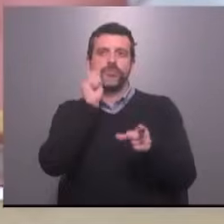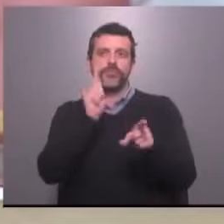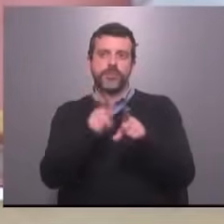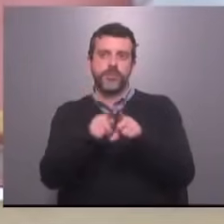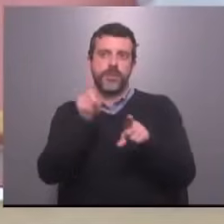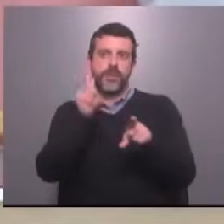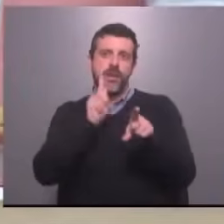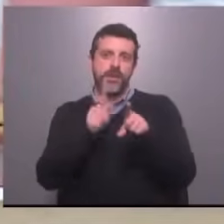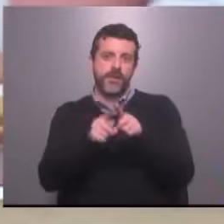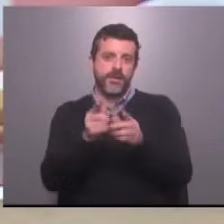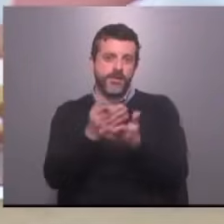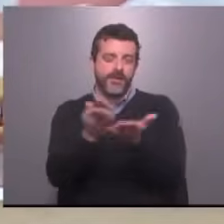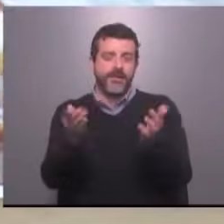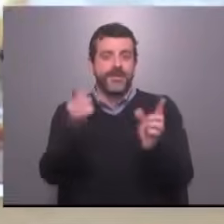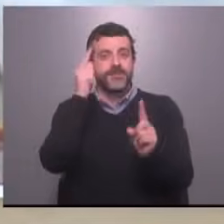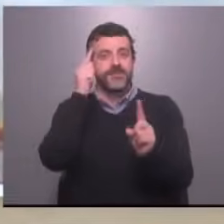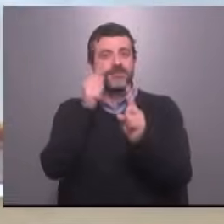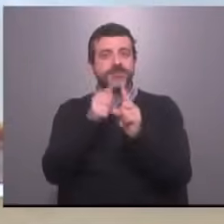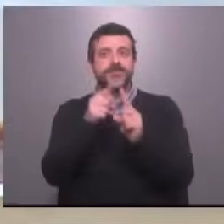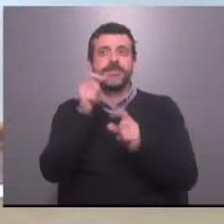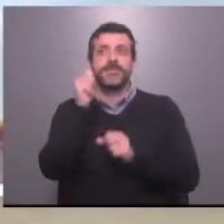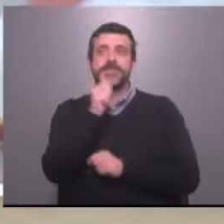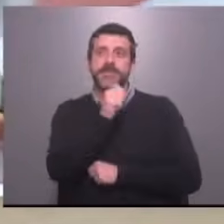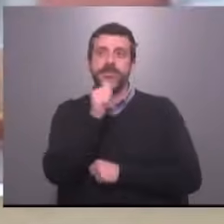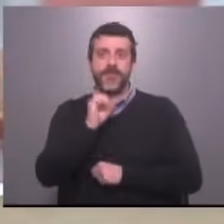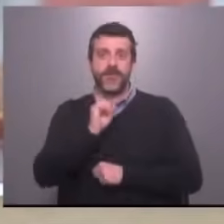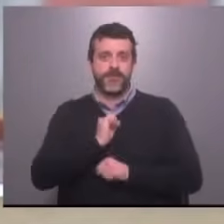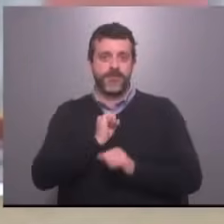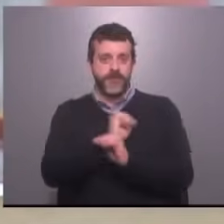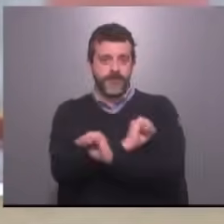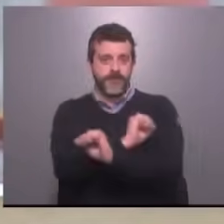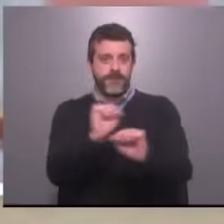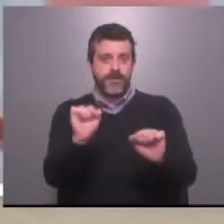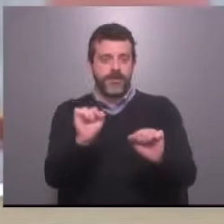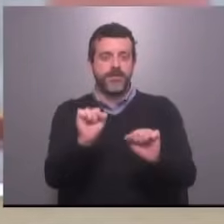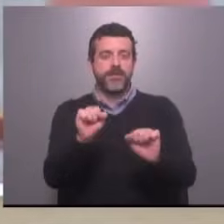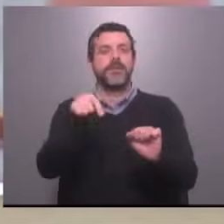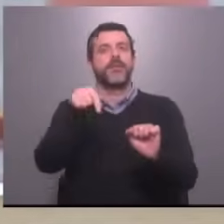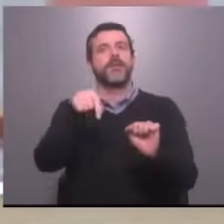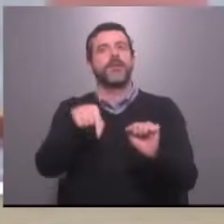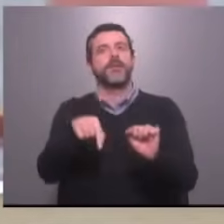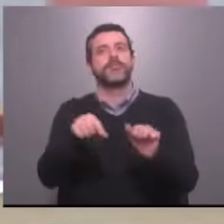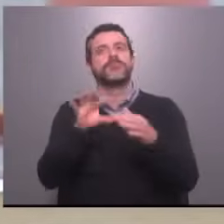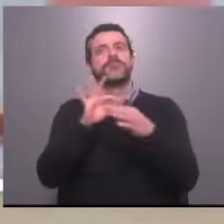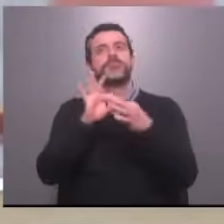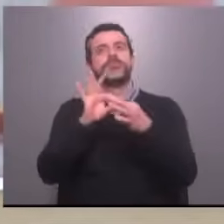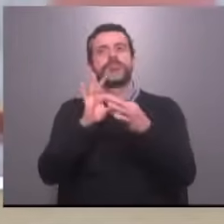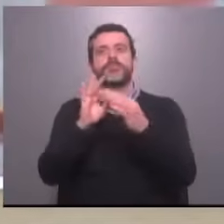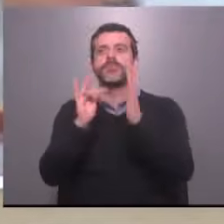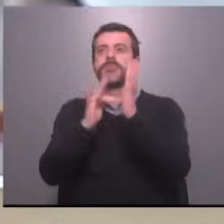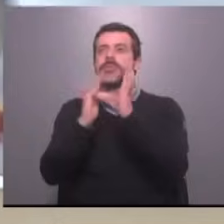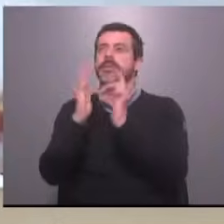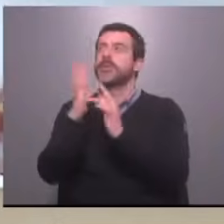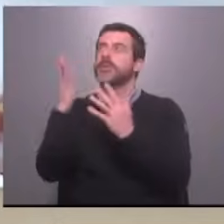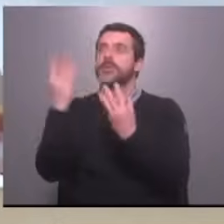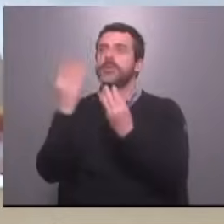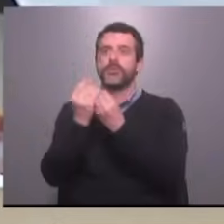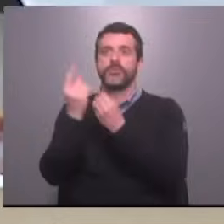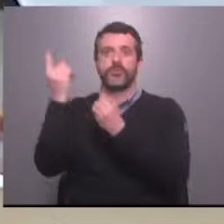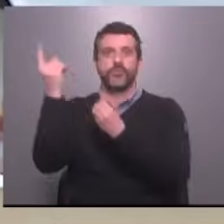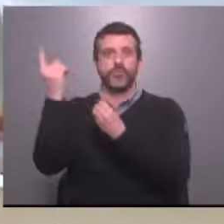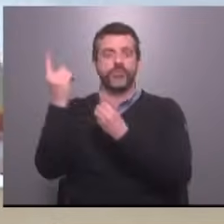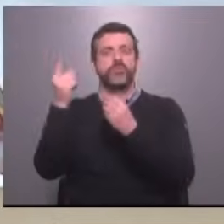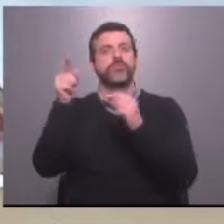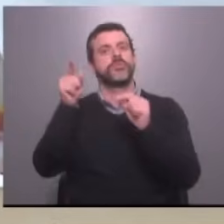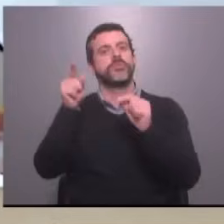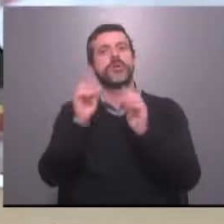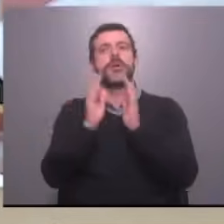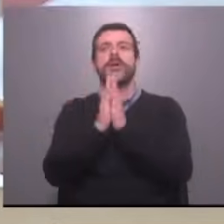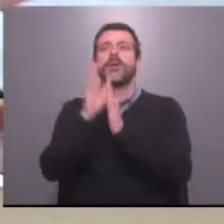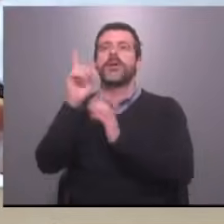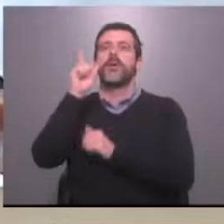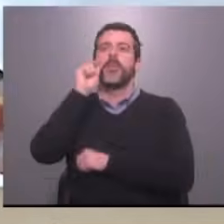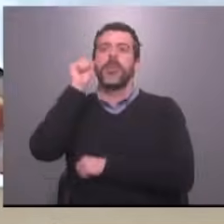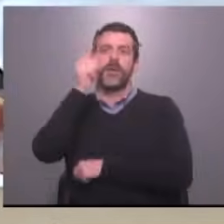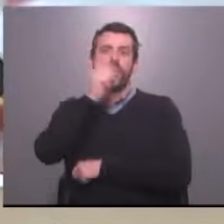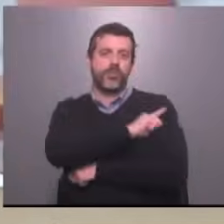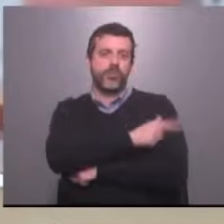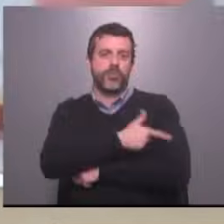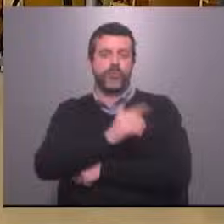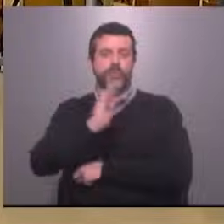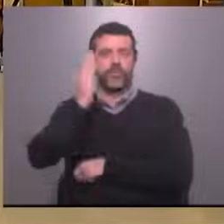Orai, irmãos e irmãs, para que este meu e vosso sacrifício, que celebramos em comunhão com